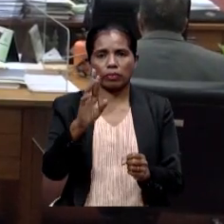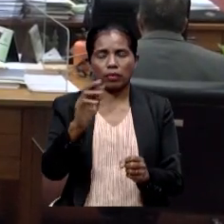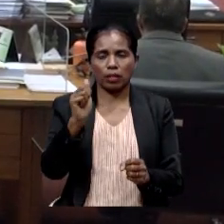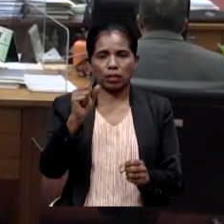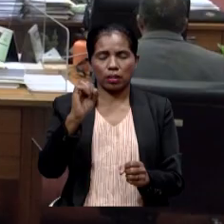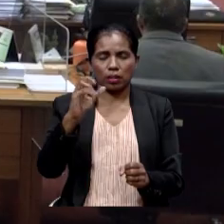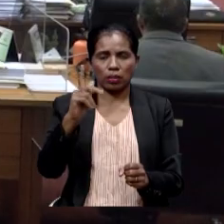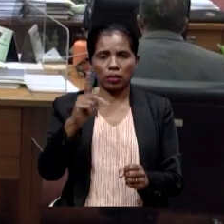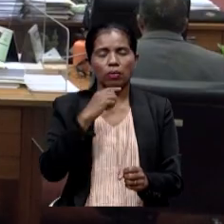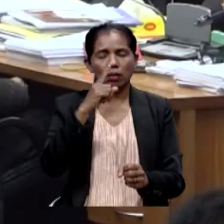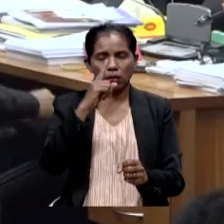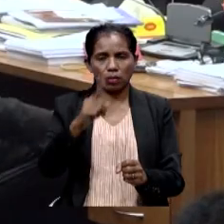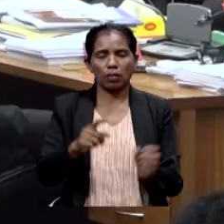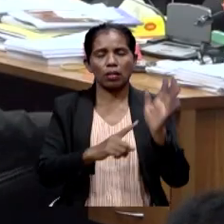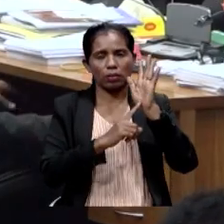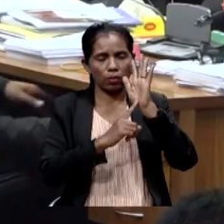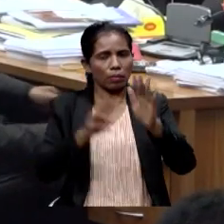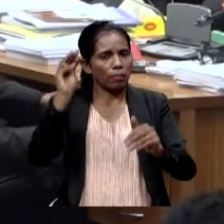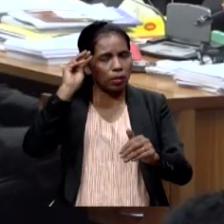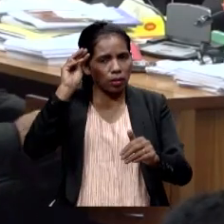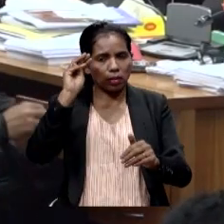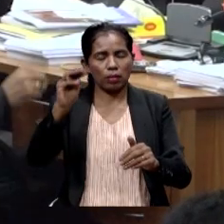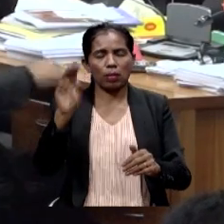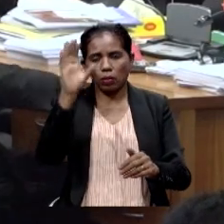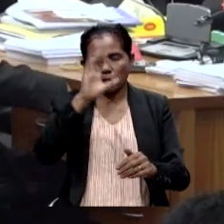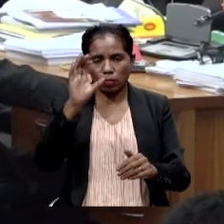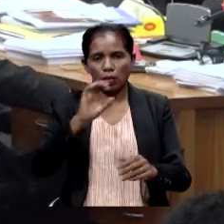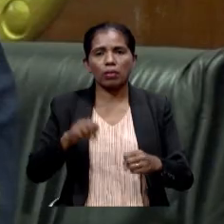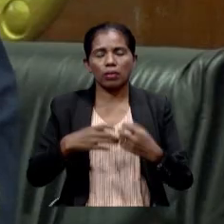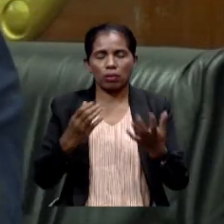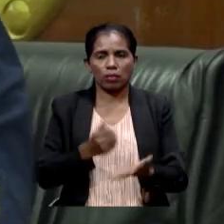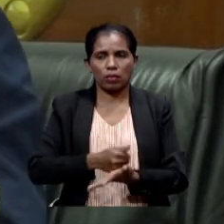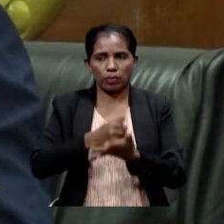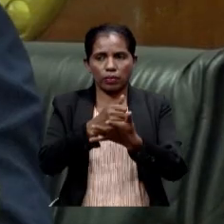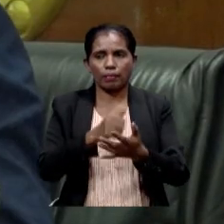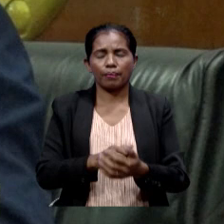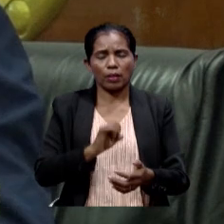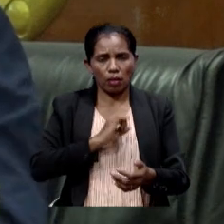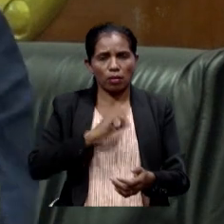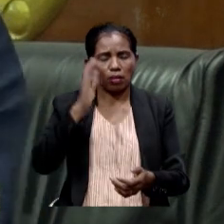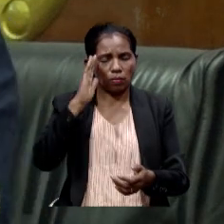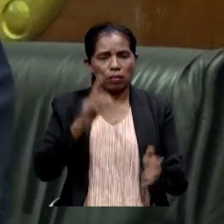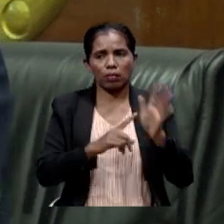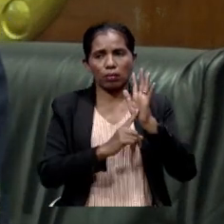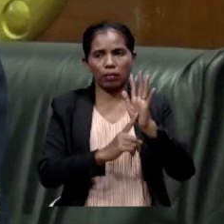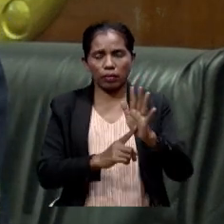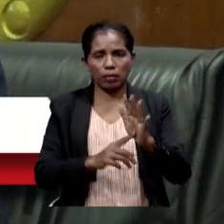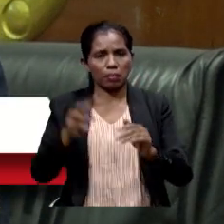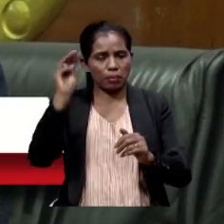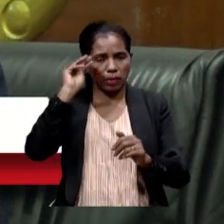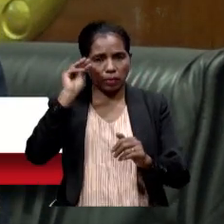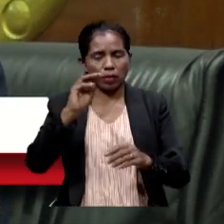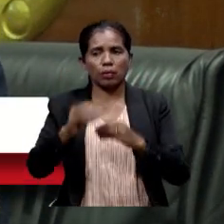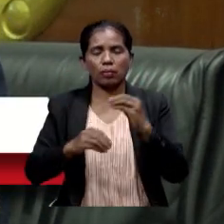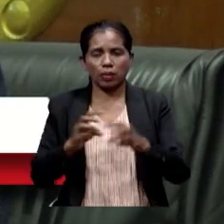Promete, informa para o ministério relevante, onde busca a solução. Eu informo que o ministro, quando